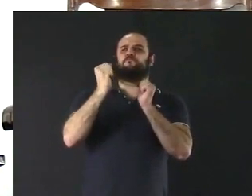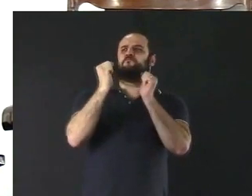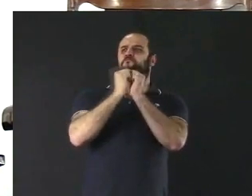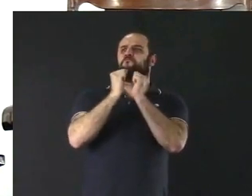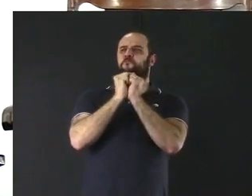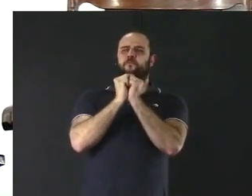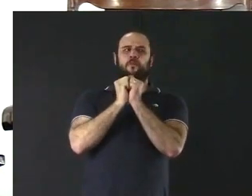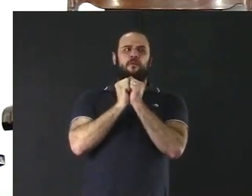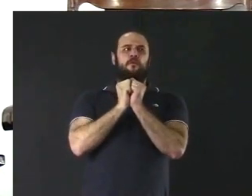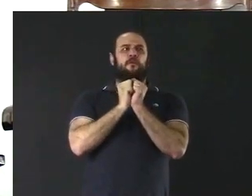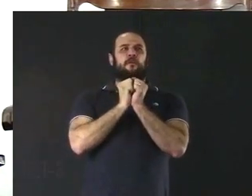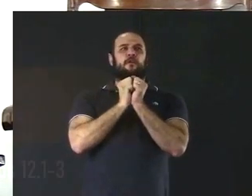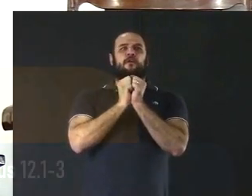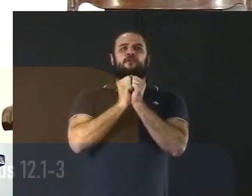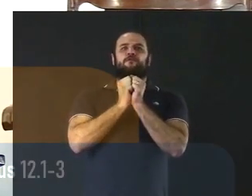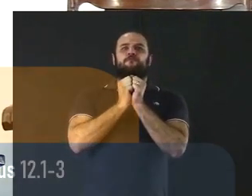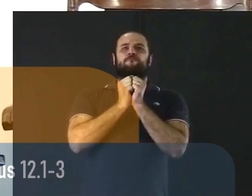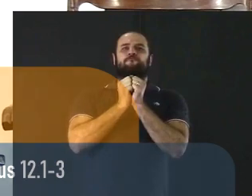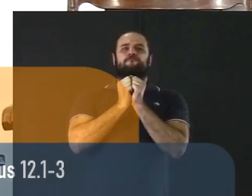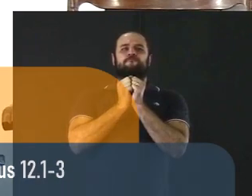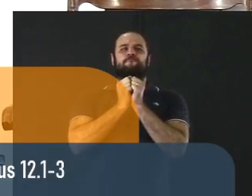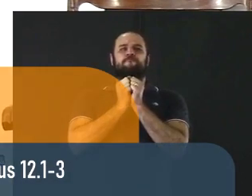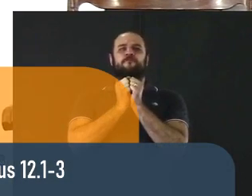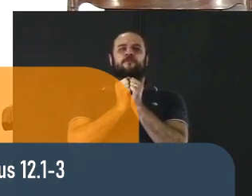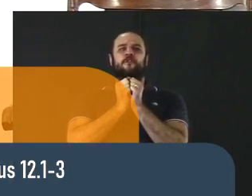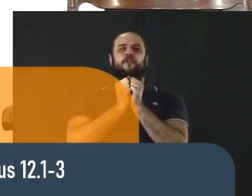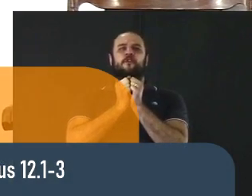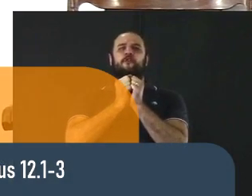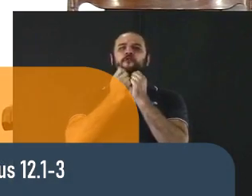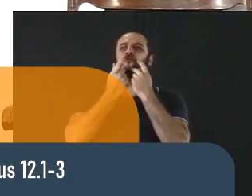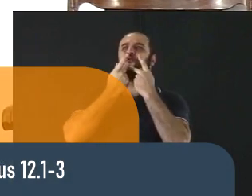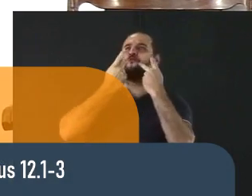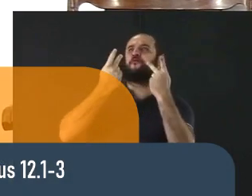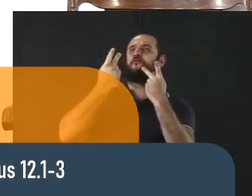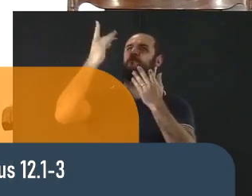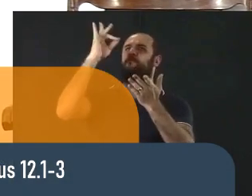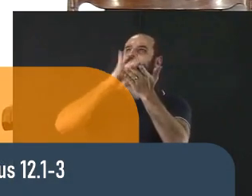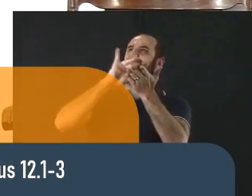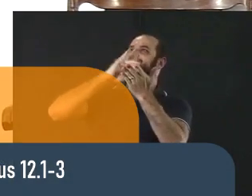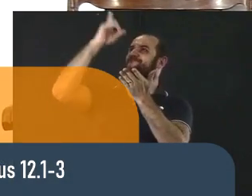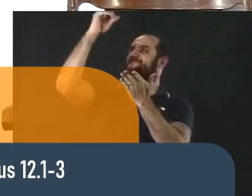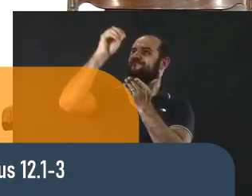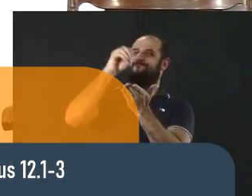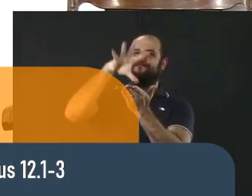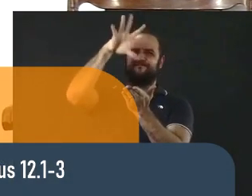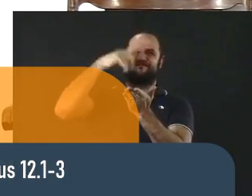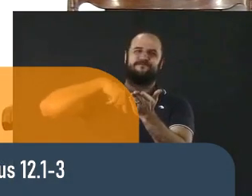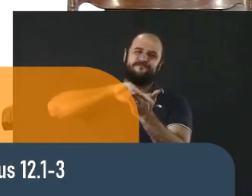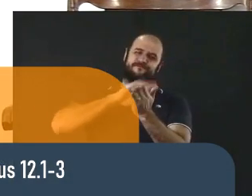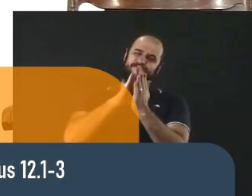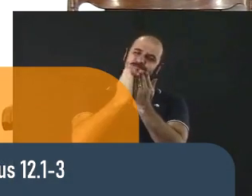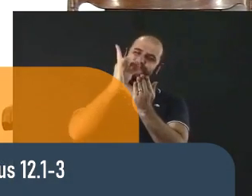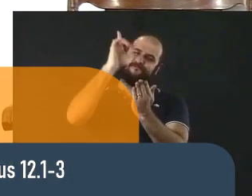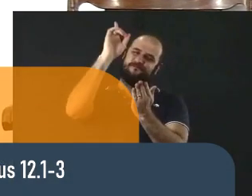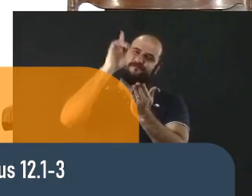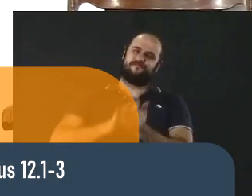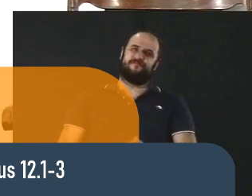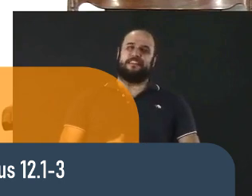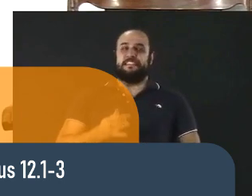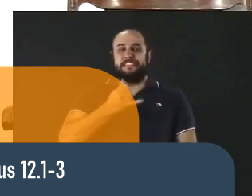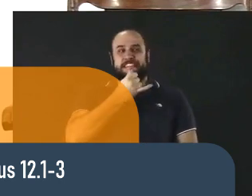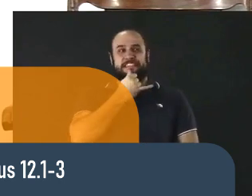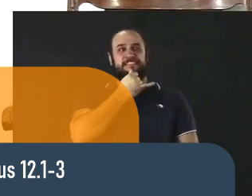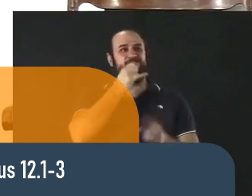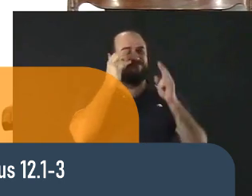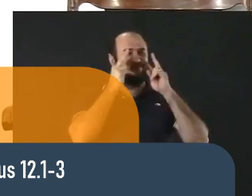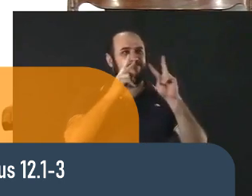juntos compartilhar da verdade que Deus revela para nós em sua palavra. Que pena, de uma forma